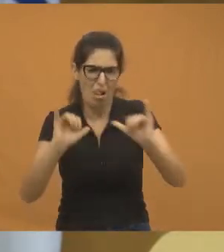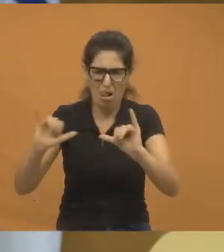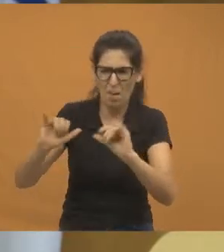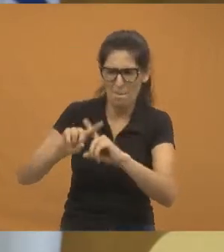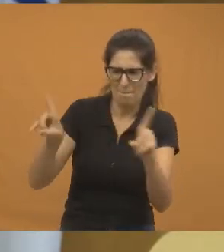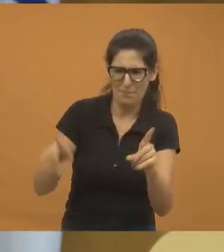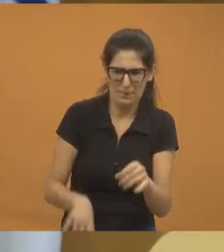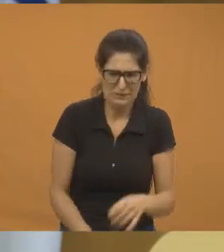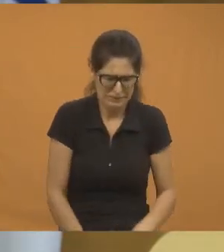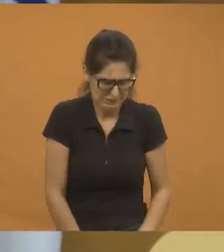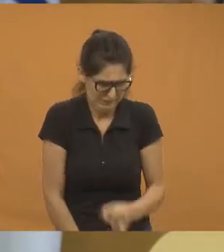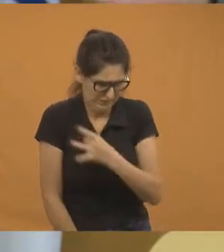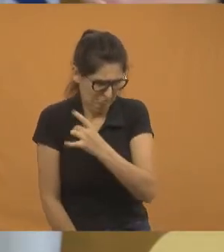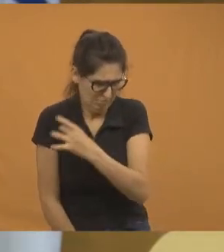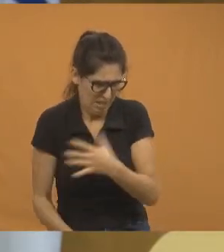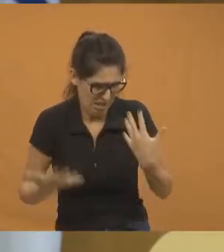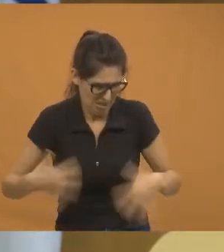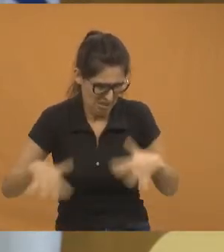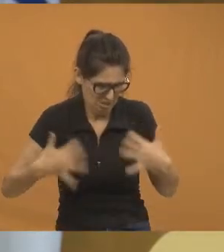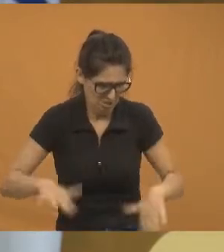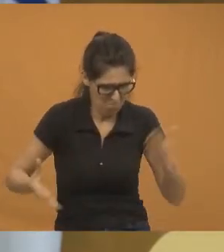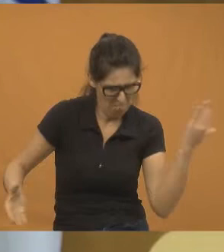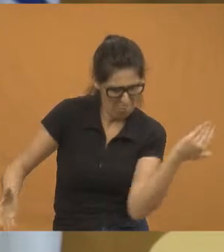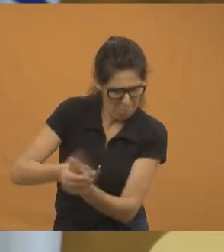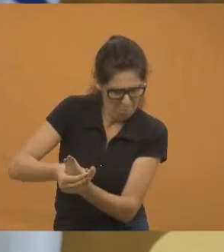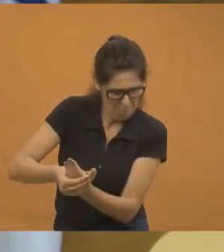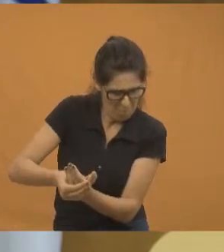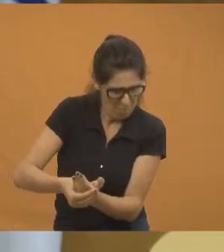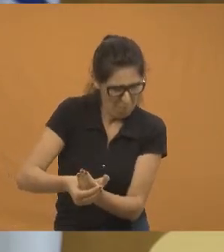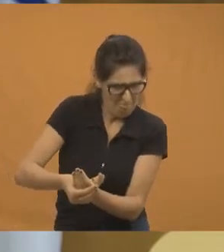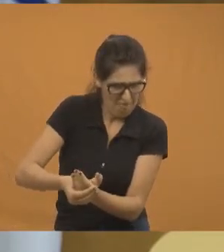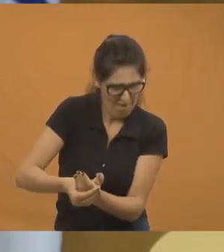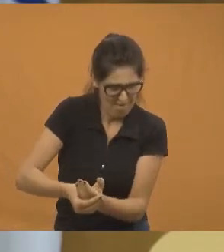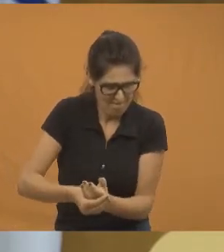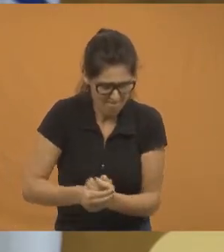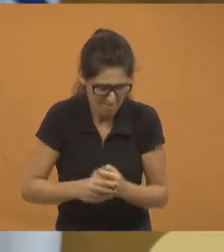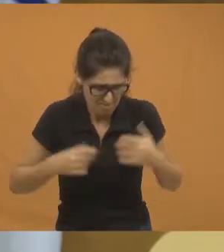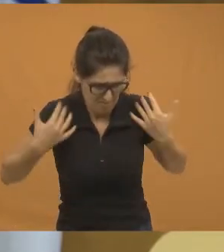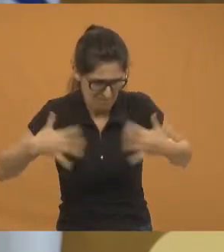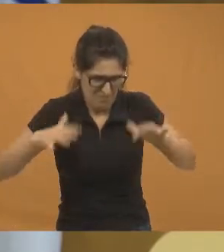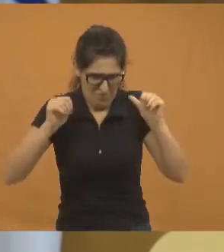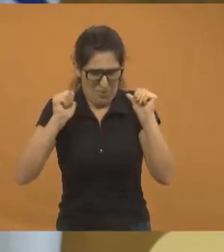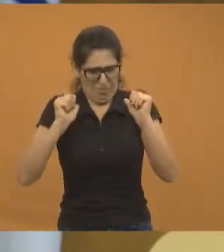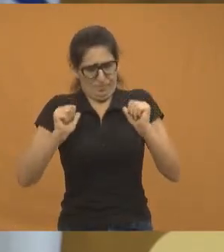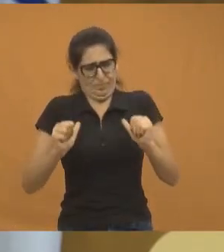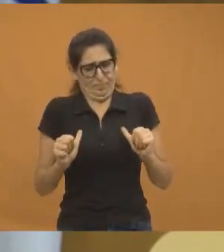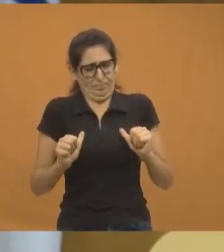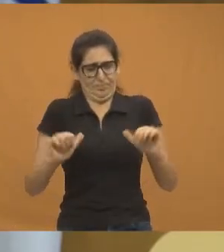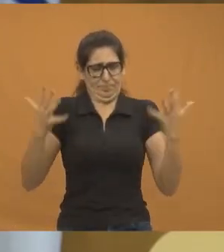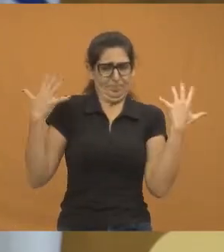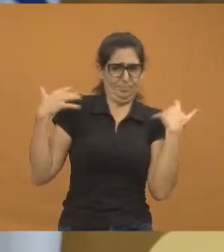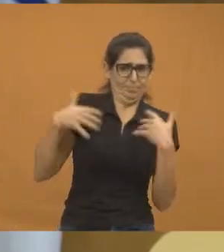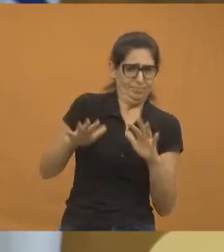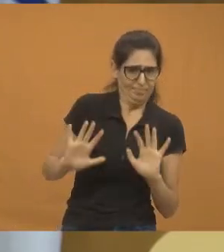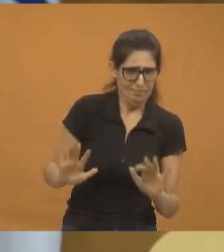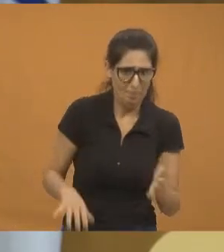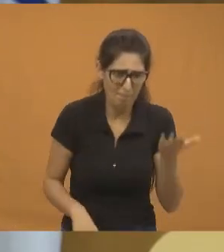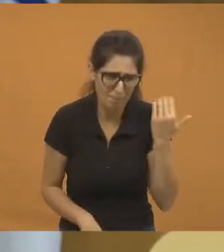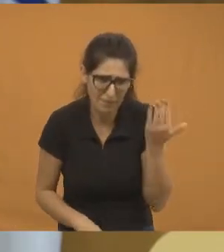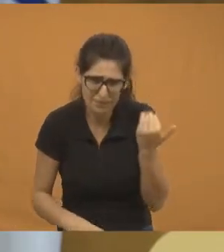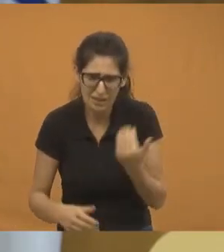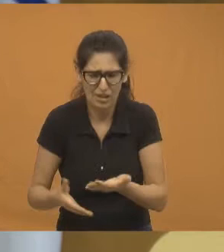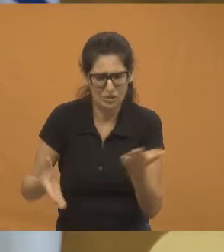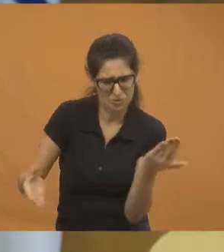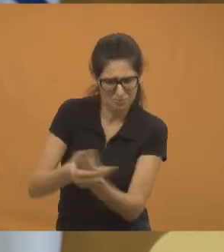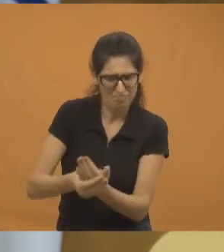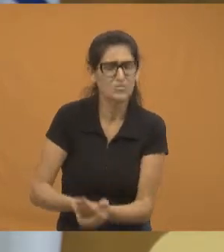momento é a caneta em você você não tem que fazer é eu nem vou entrar em detalhes das coisas que eu acho que eu respondo quando foi presidente da câmara são